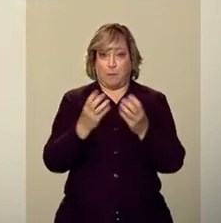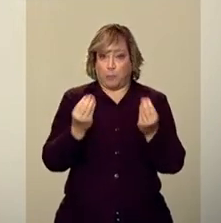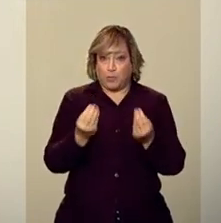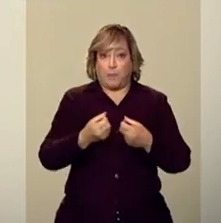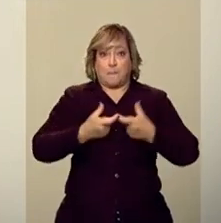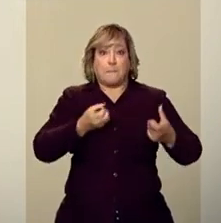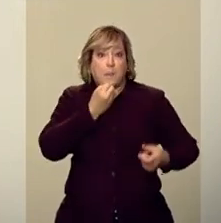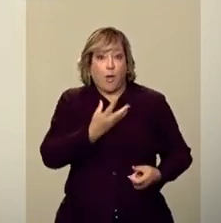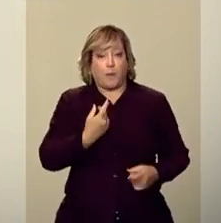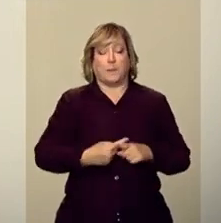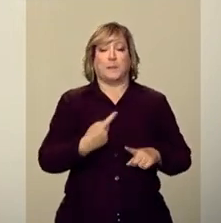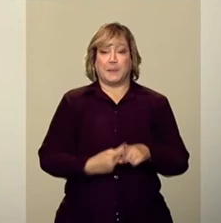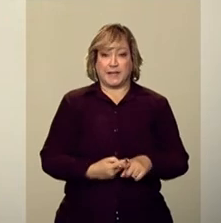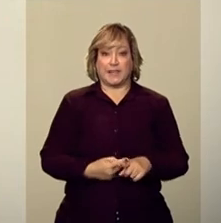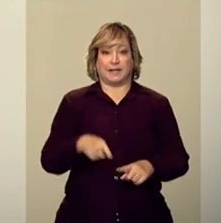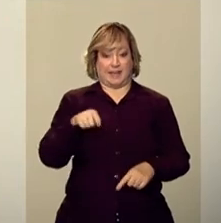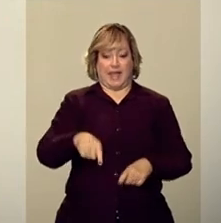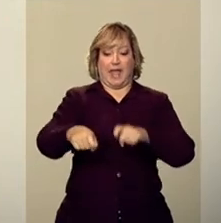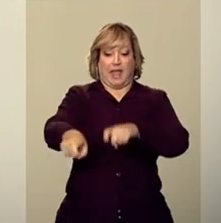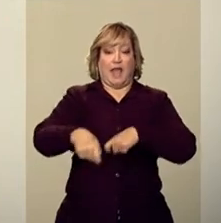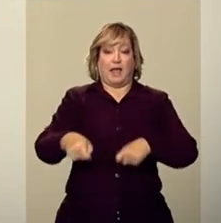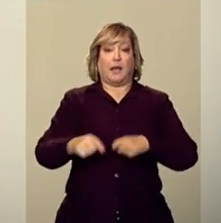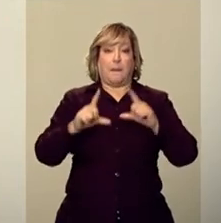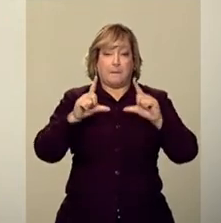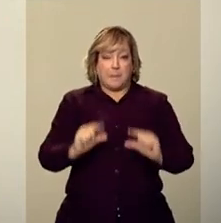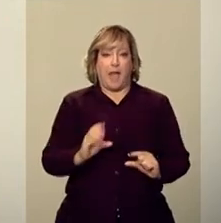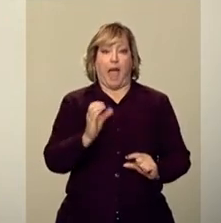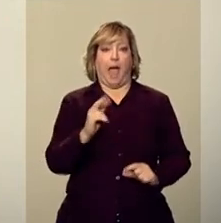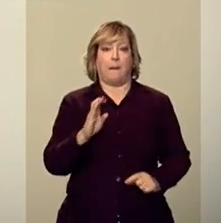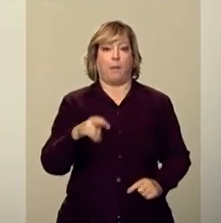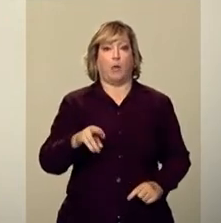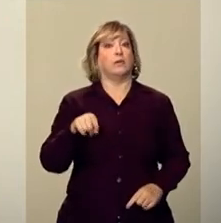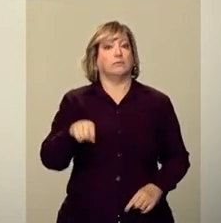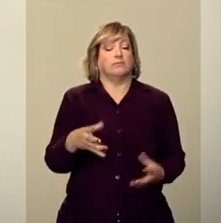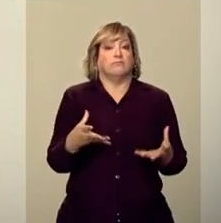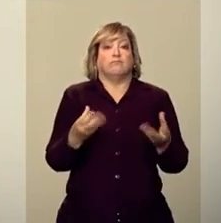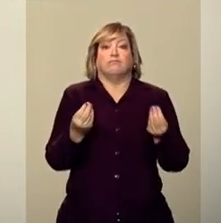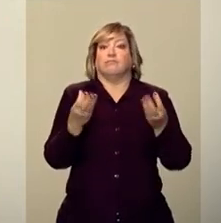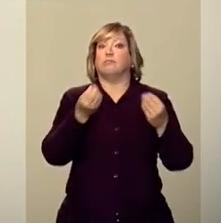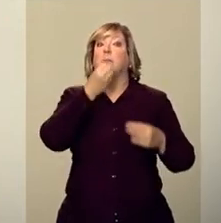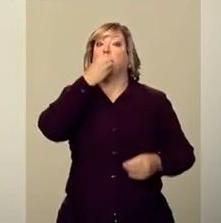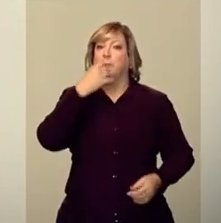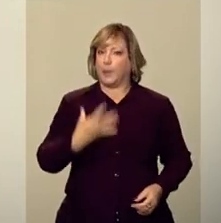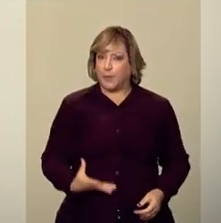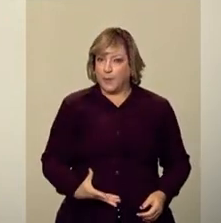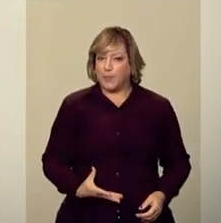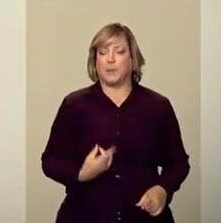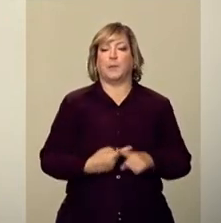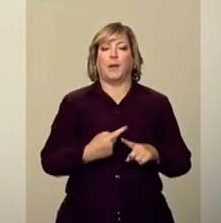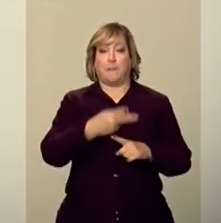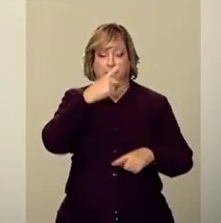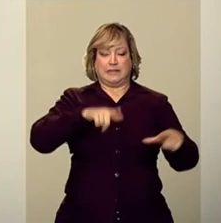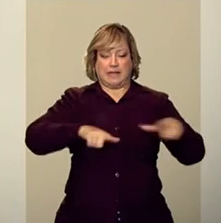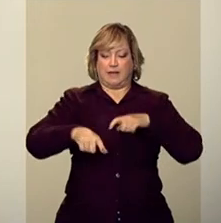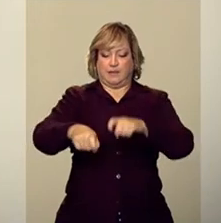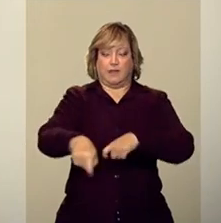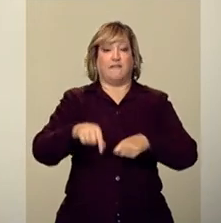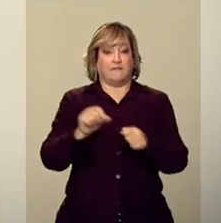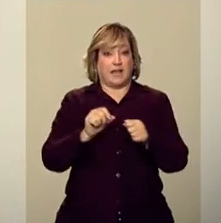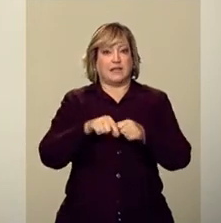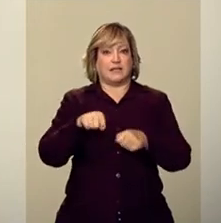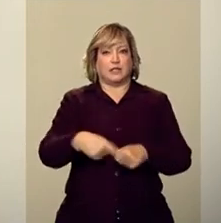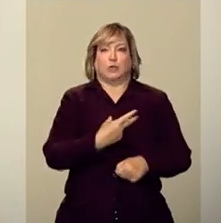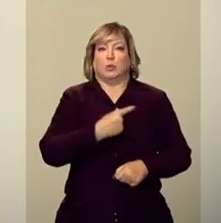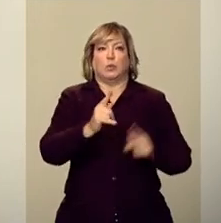sucesso Luciano porque Agricultura de Baixo Carbono é extremamente eficiente o produtor que adota prática